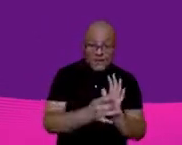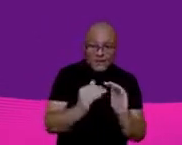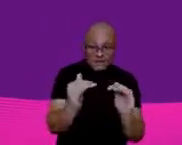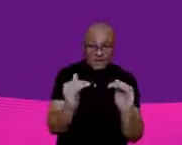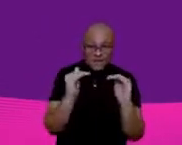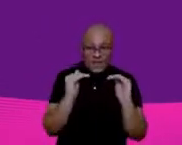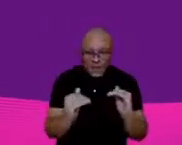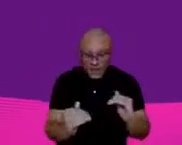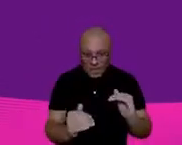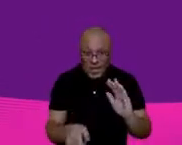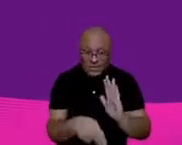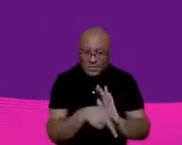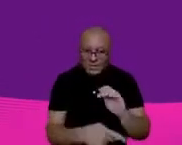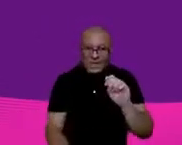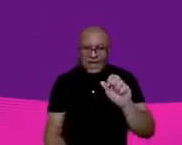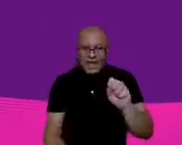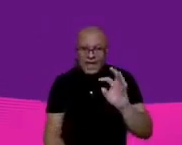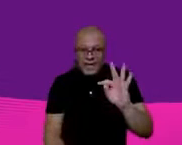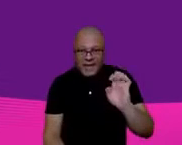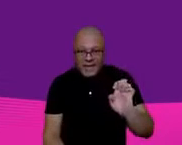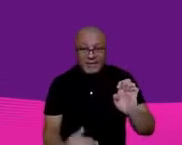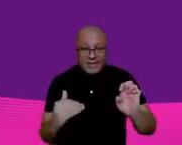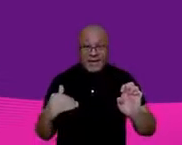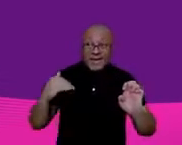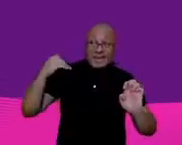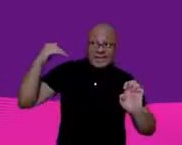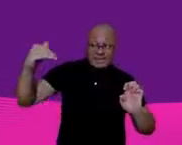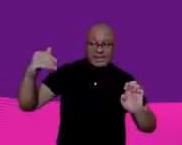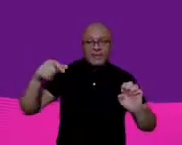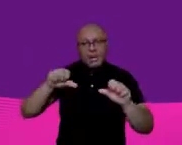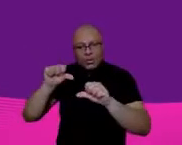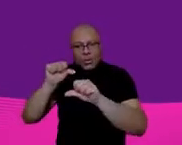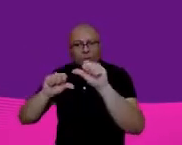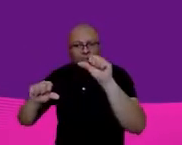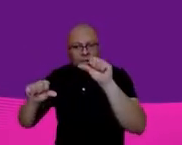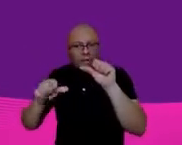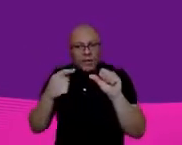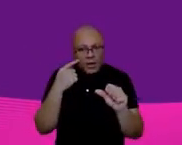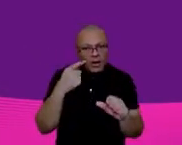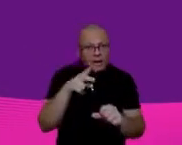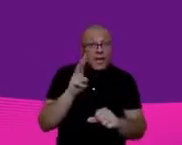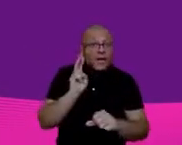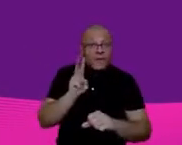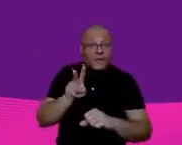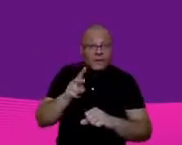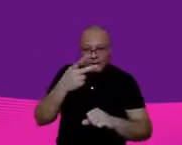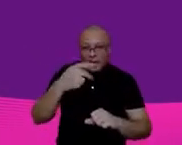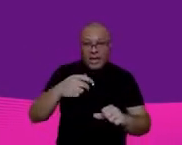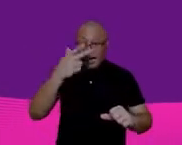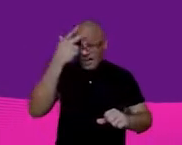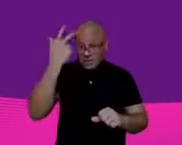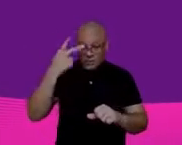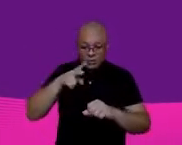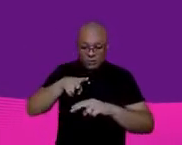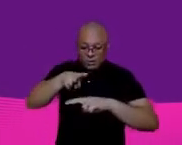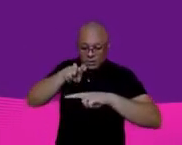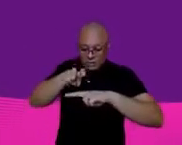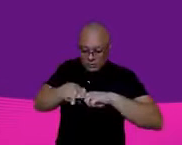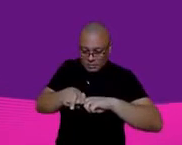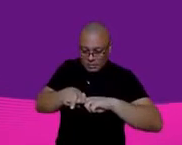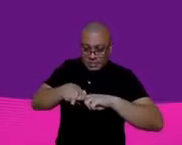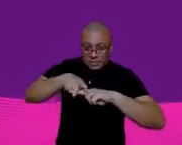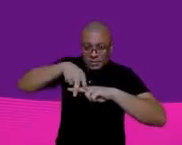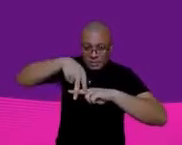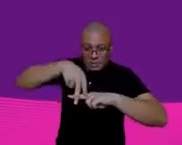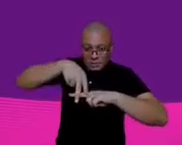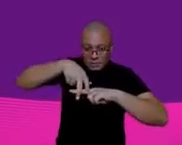Quando nós vamos da posição supina para em pé e sentada, vejam como se abrem e nós começamos a aumentar um pouquinho.